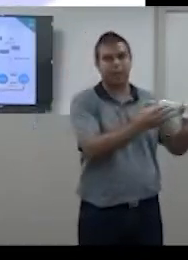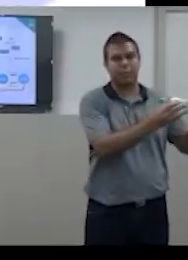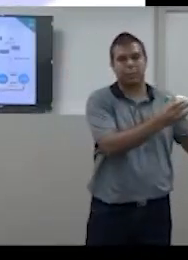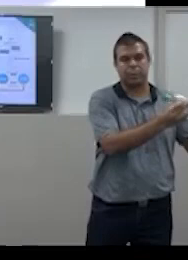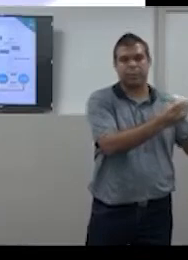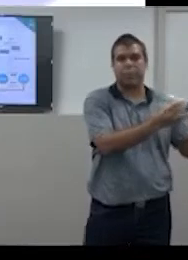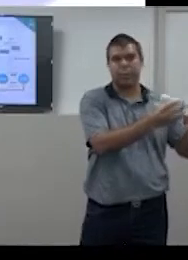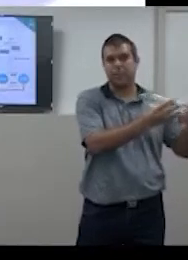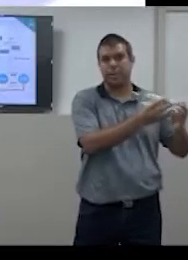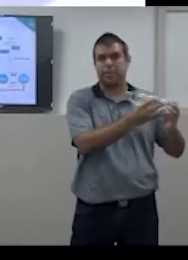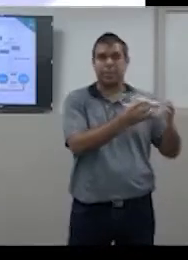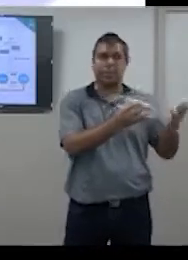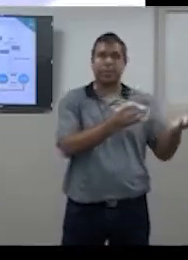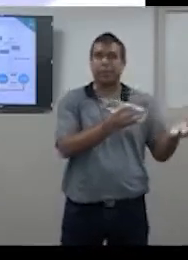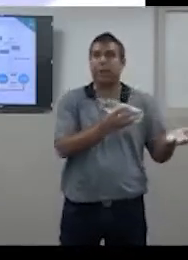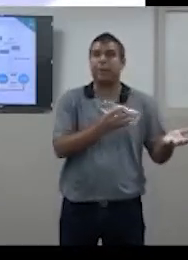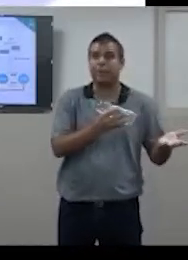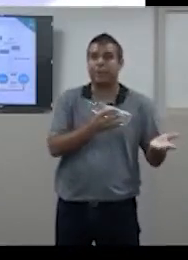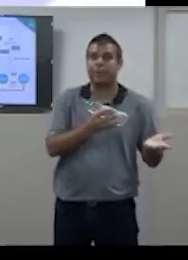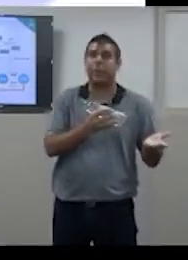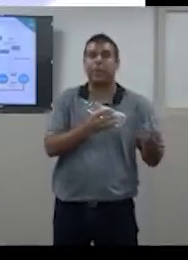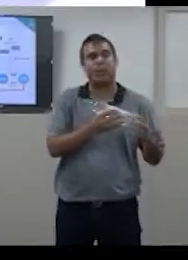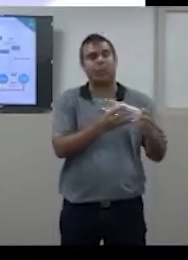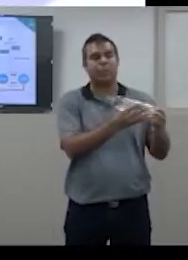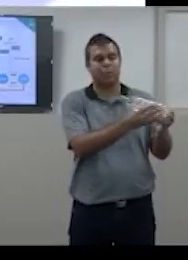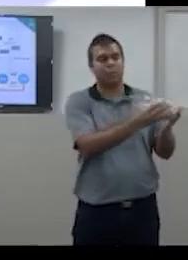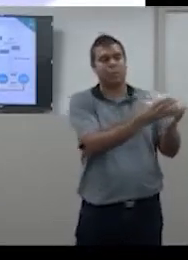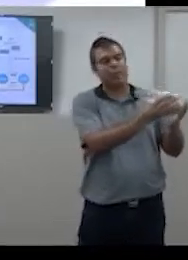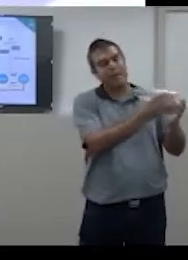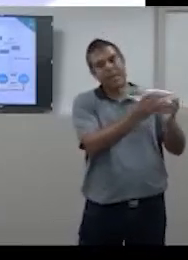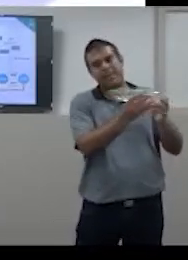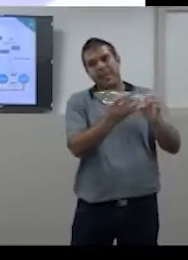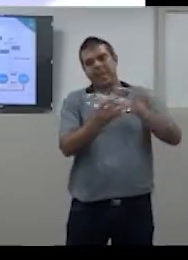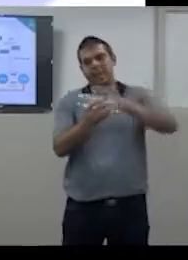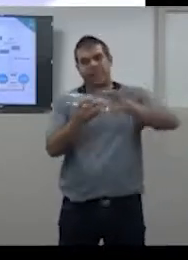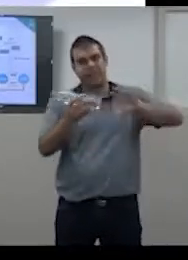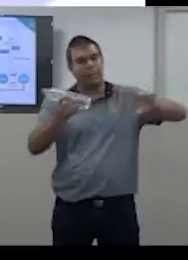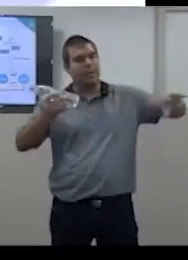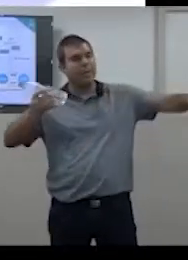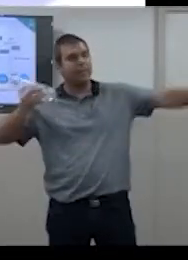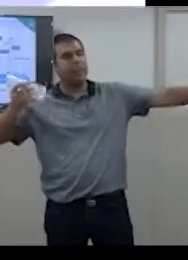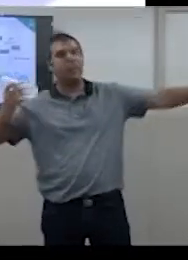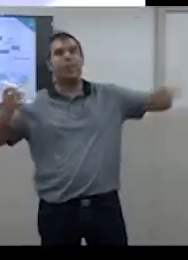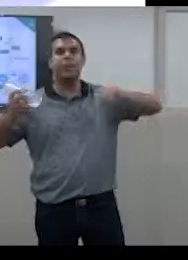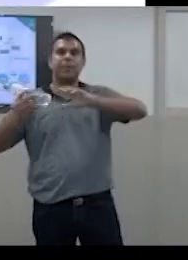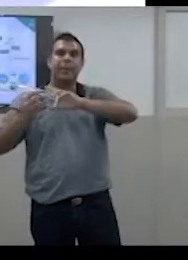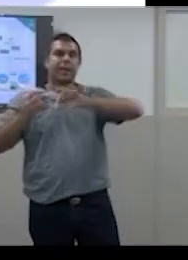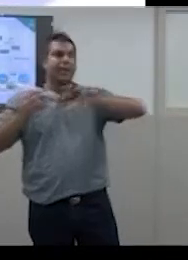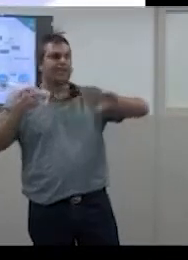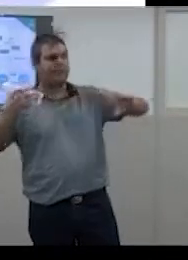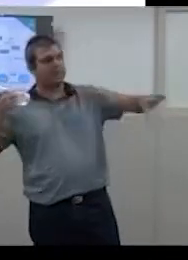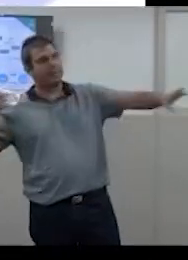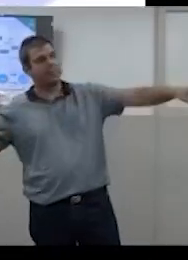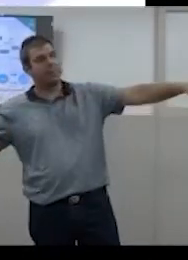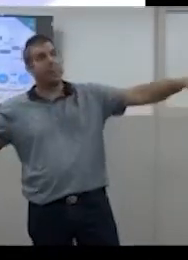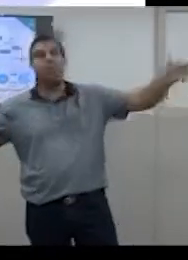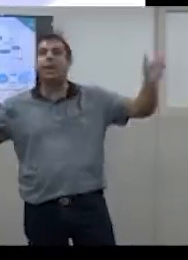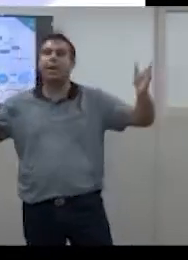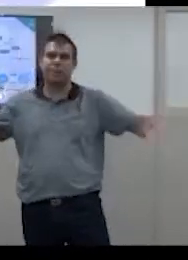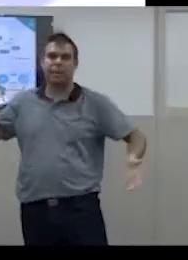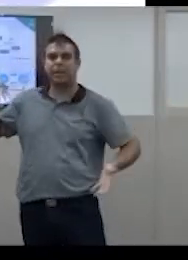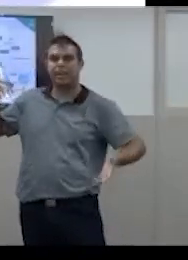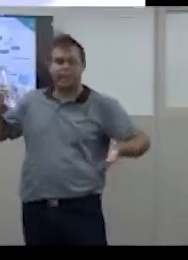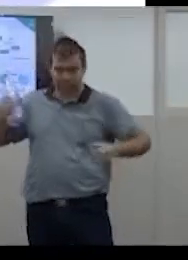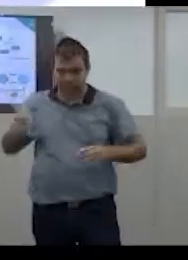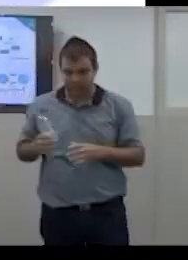vai passando com esse componente ali, porque no universo não existe repouso absoluto, ele vai estar transitando e isso aqui vai ficando para trás, esse